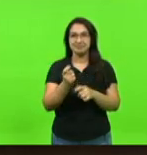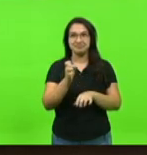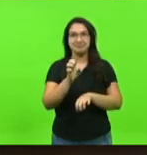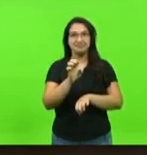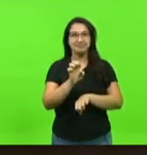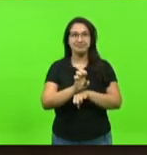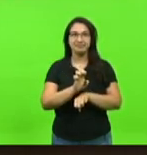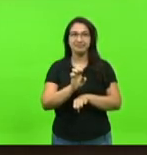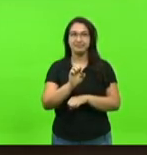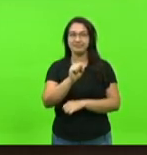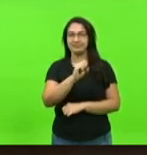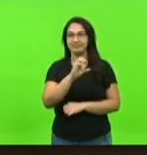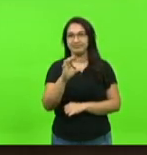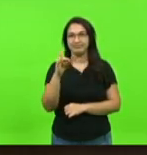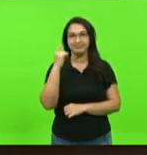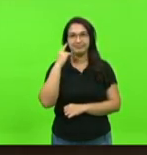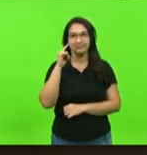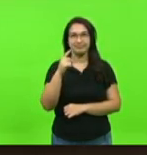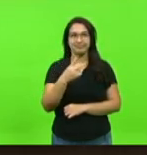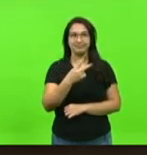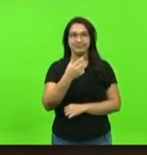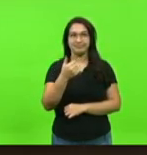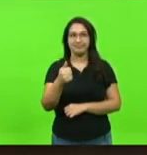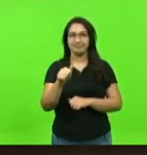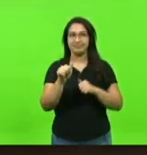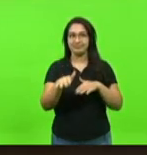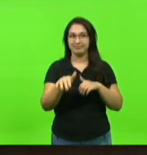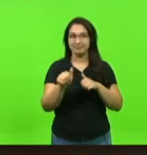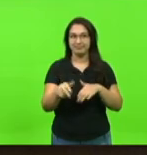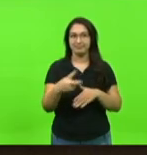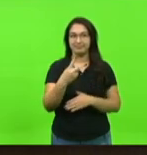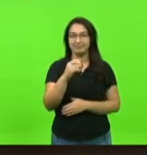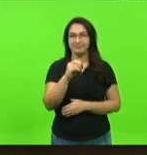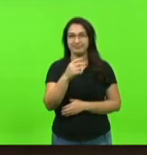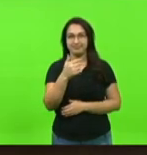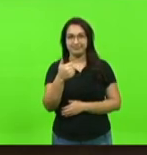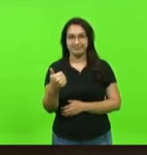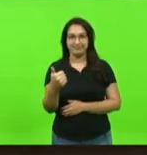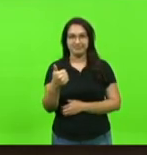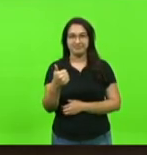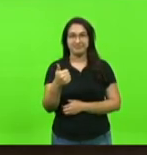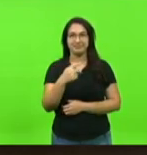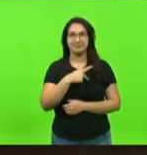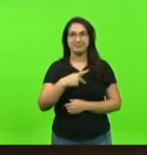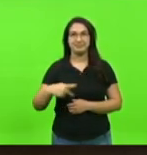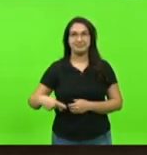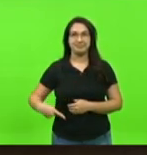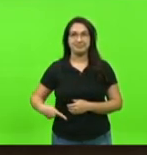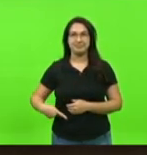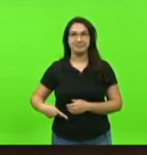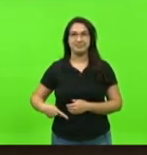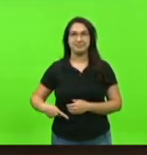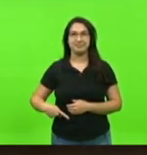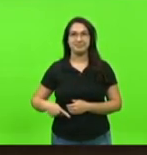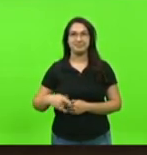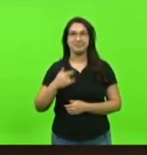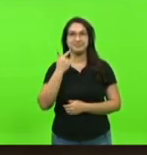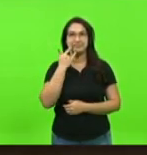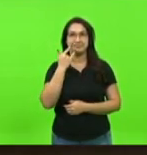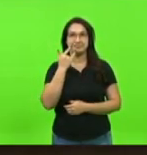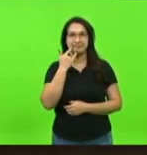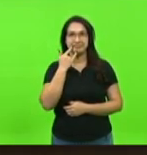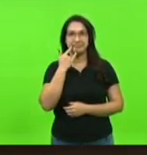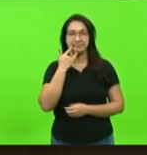realizada em 21 de setembro de 2021, sob a presidência do deputado Mauro de Nadal e Nilson